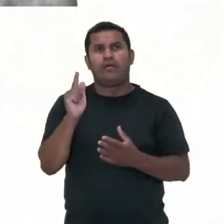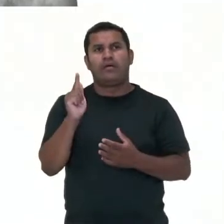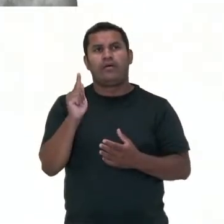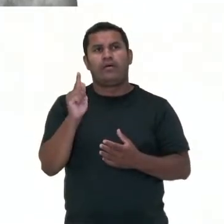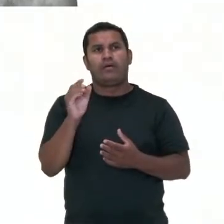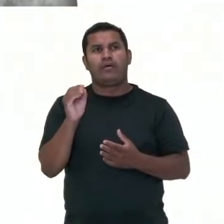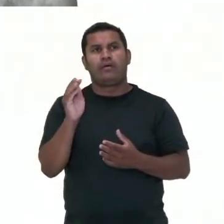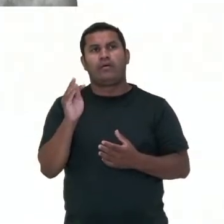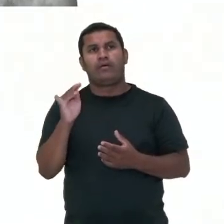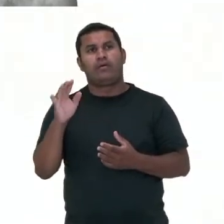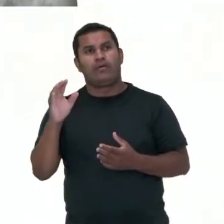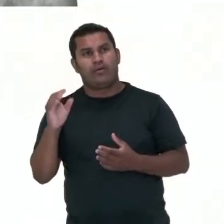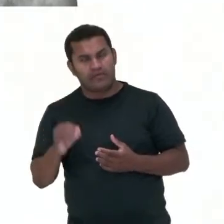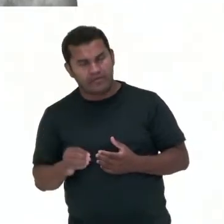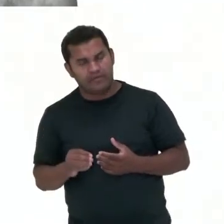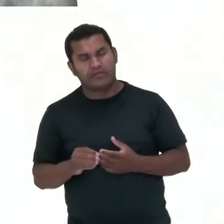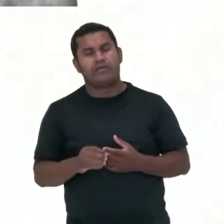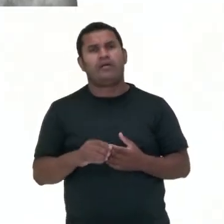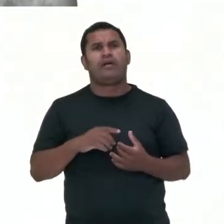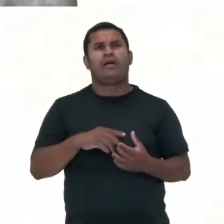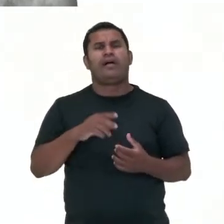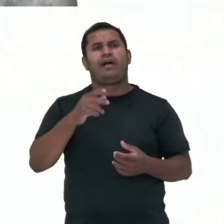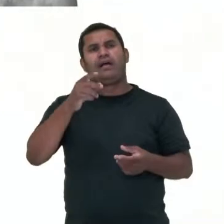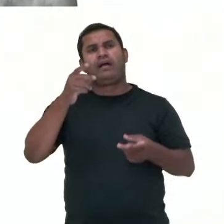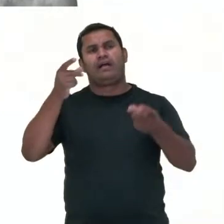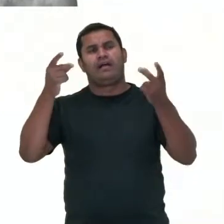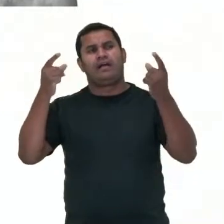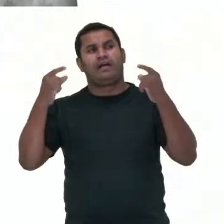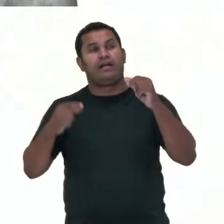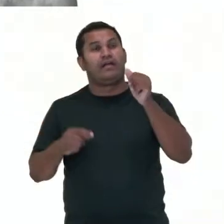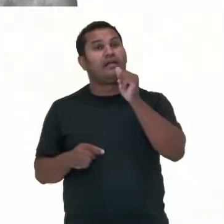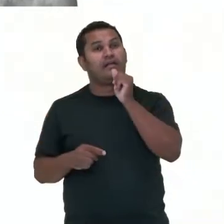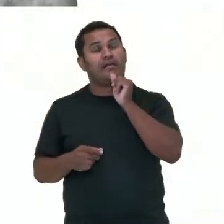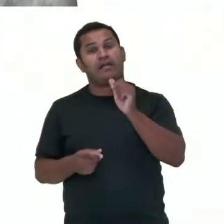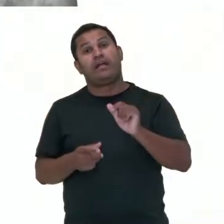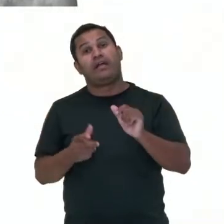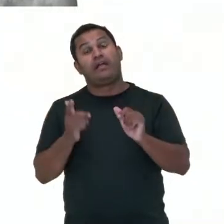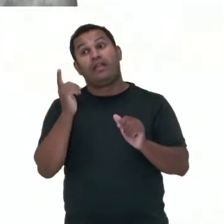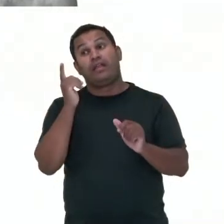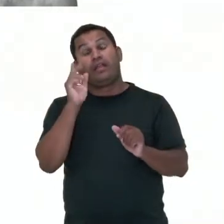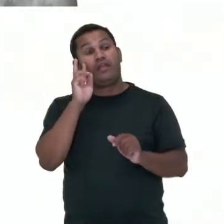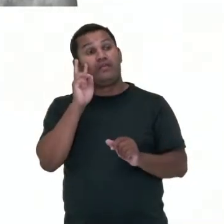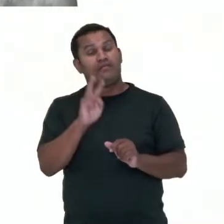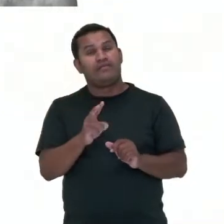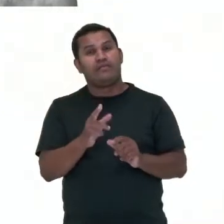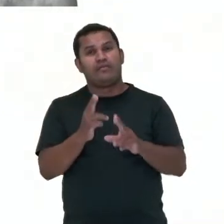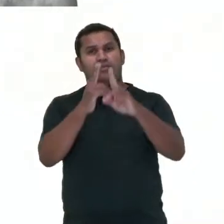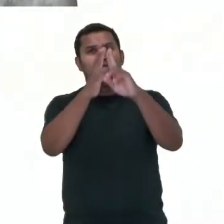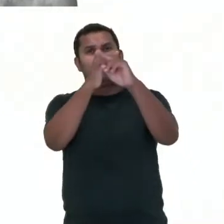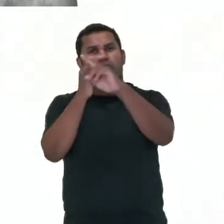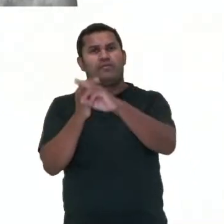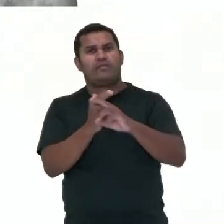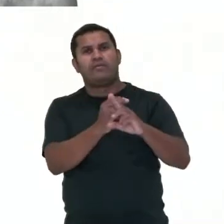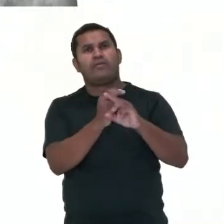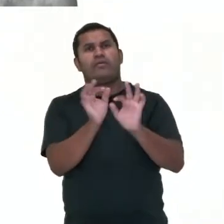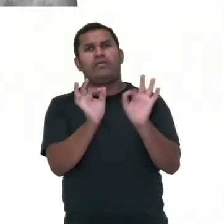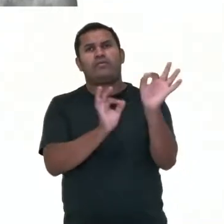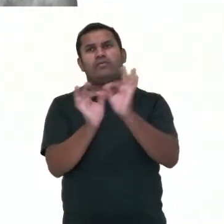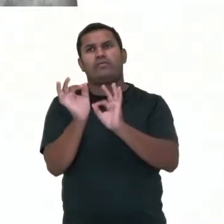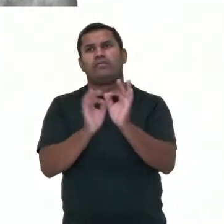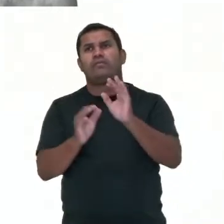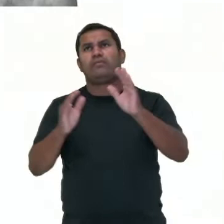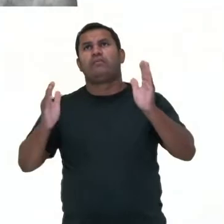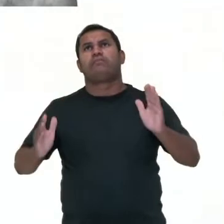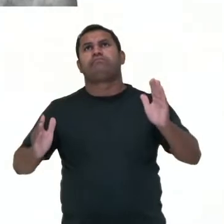da arte antiga, ele começou a achar interessante, ele começou a fazer pinturas das paredes. Essas pinturas pareciam buracos na parede, tão realistas que eram. E